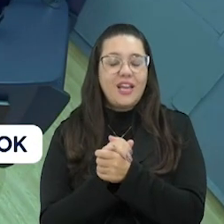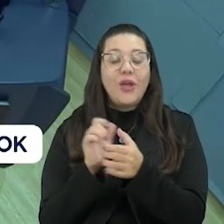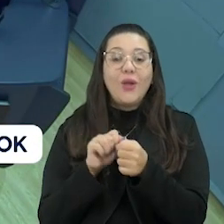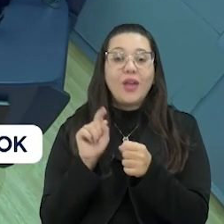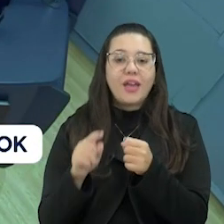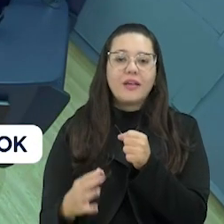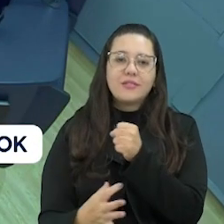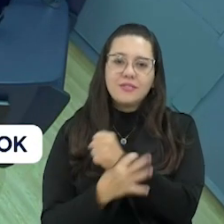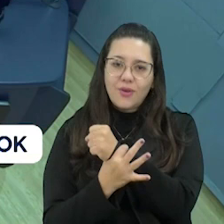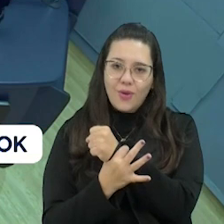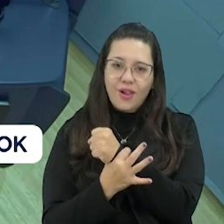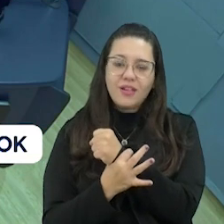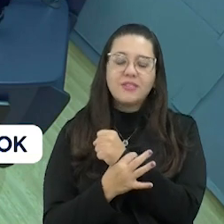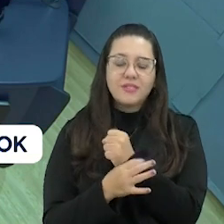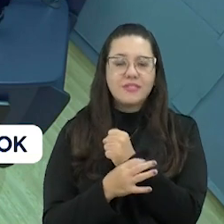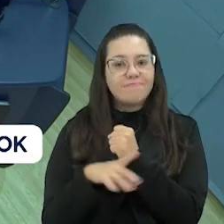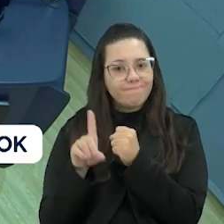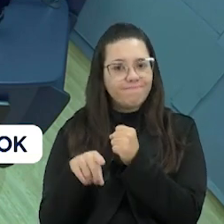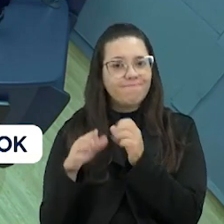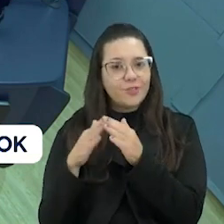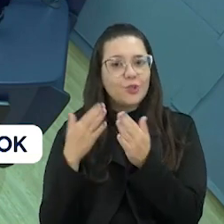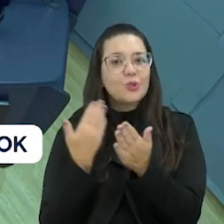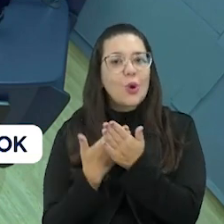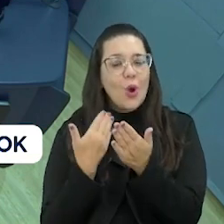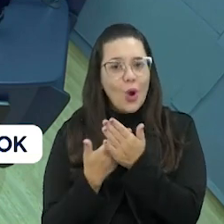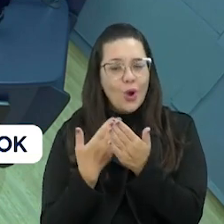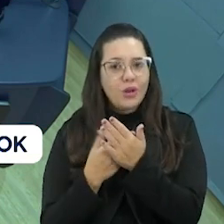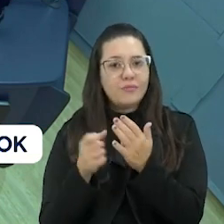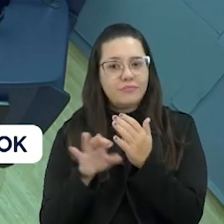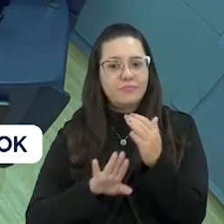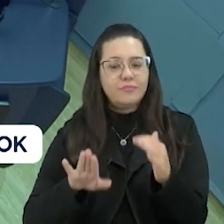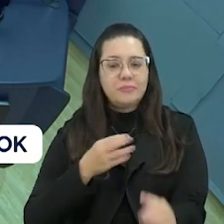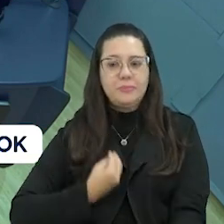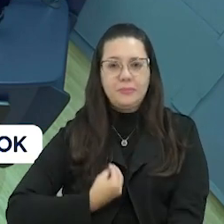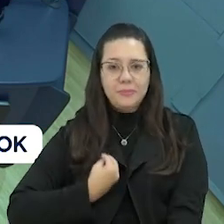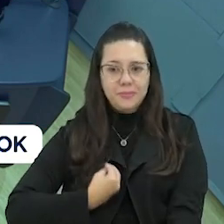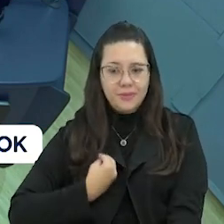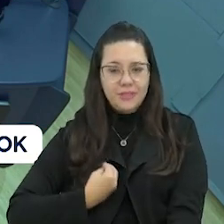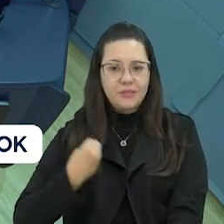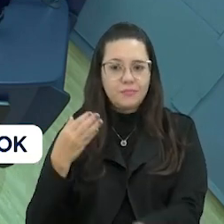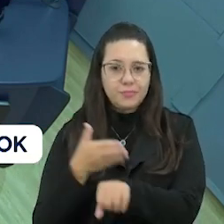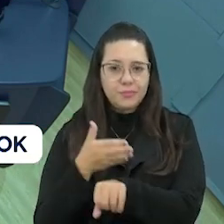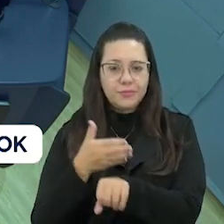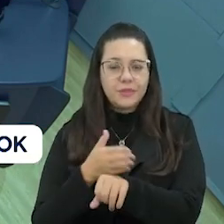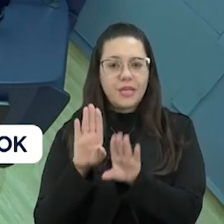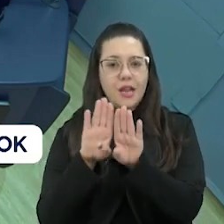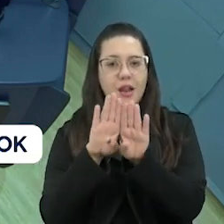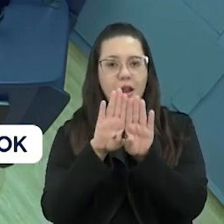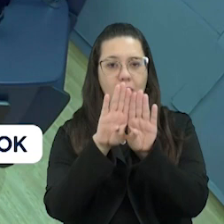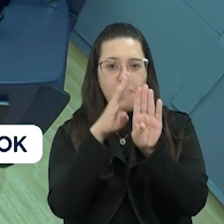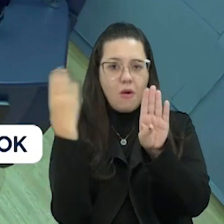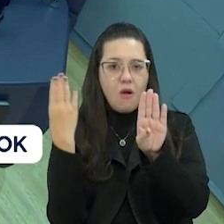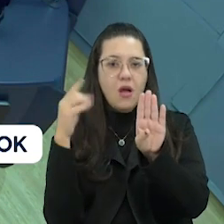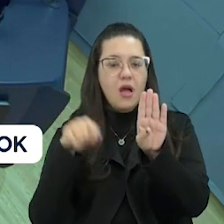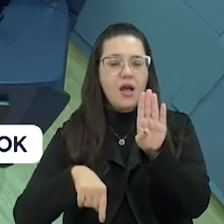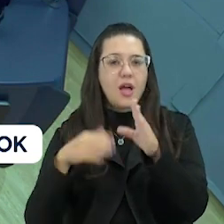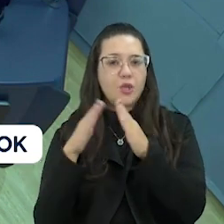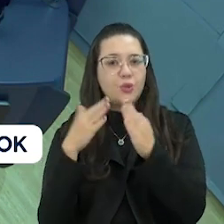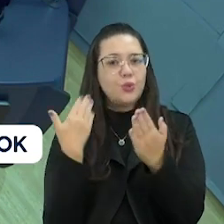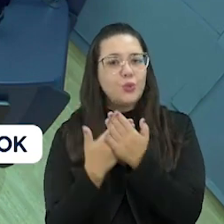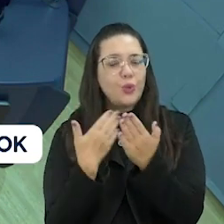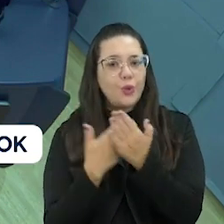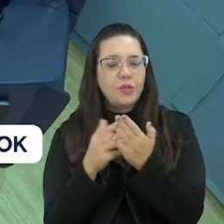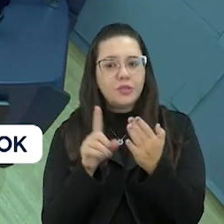tem se falado sobre isso, é um tema muito debatido. A presença de policiais na porta das escolas é um assunto ainda em discussão no